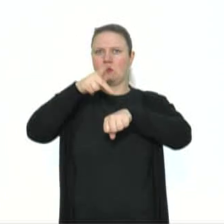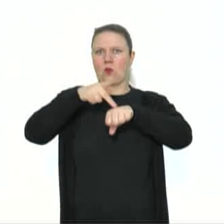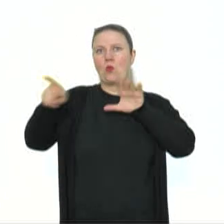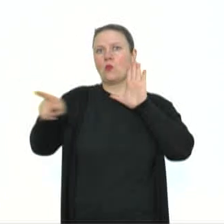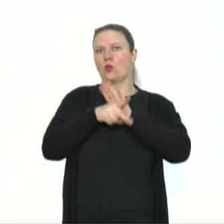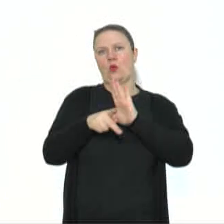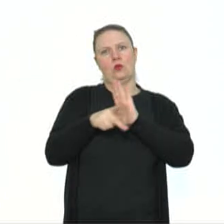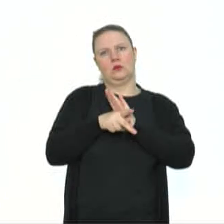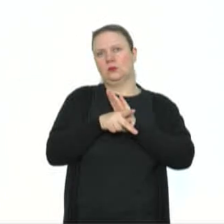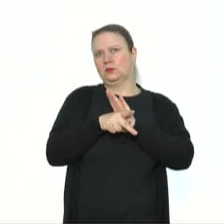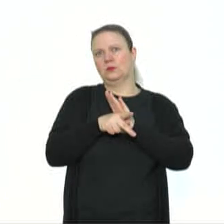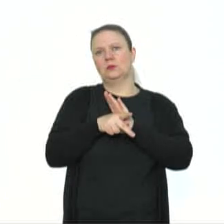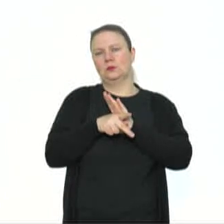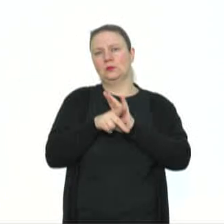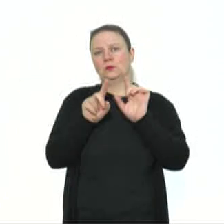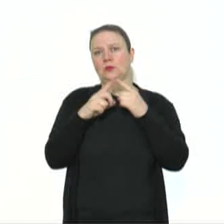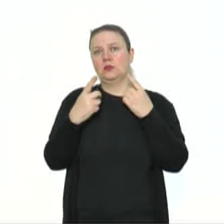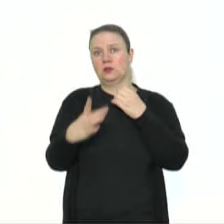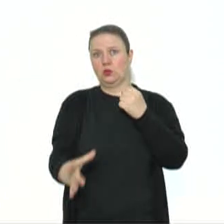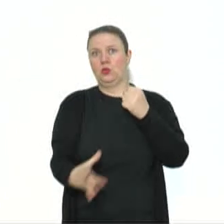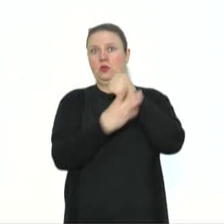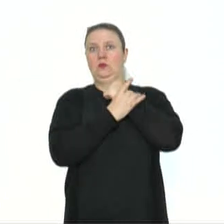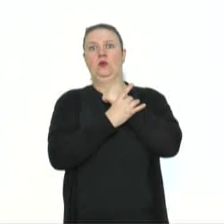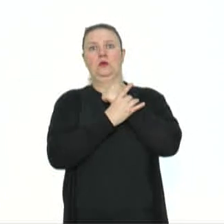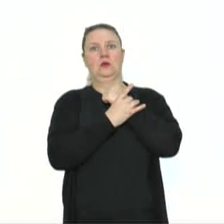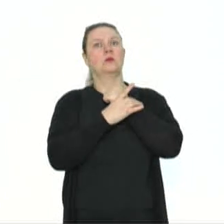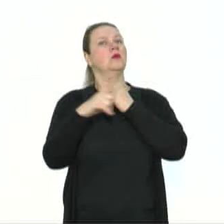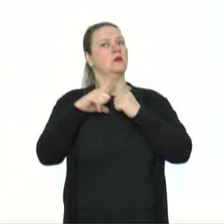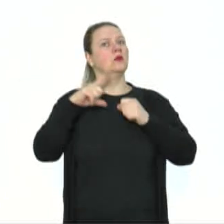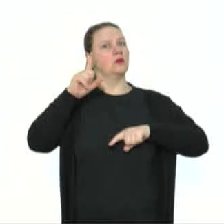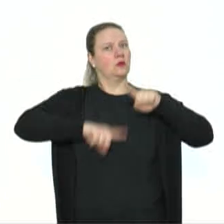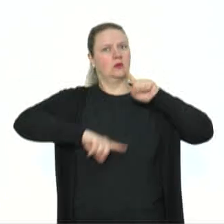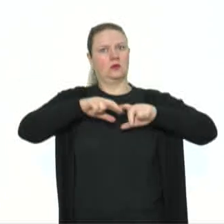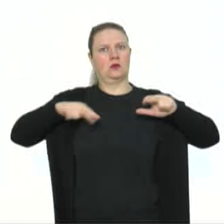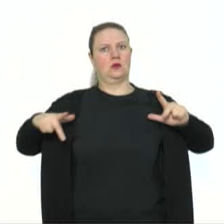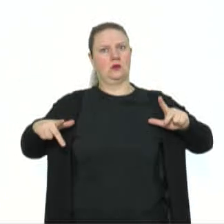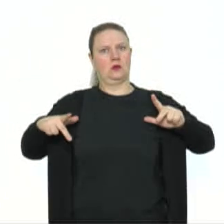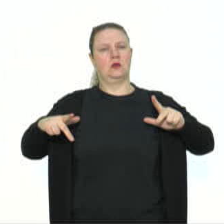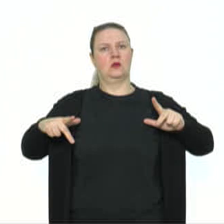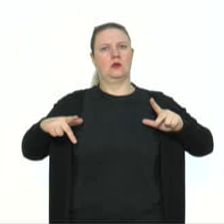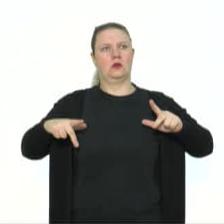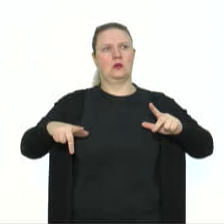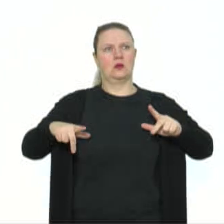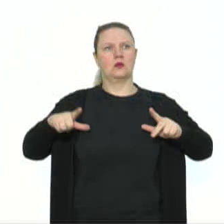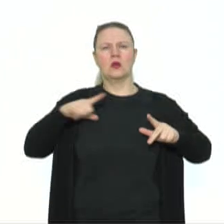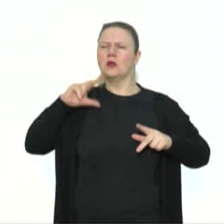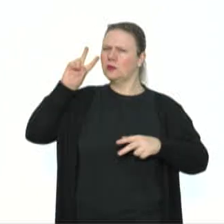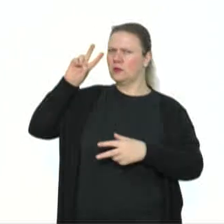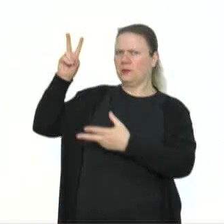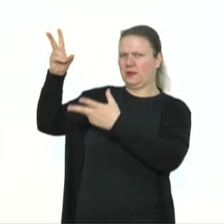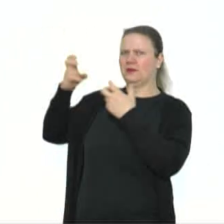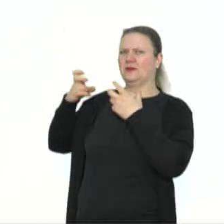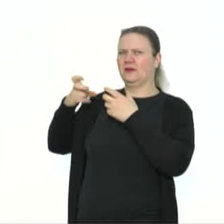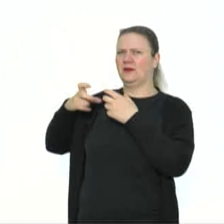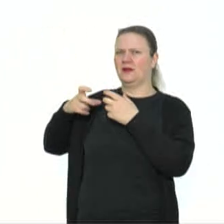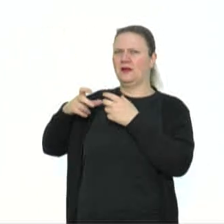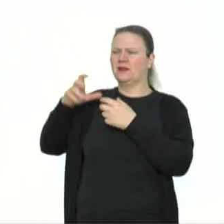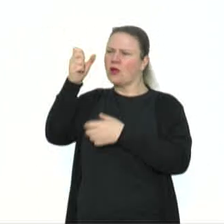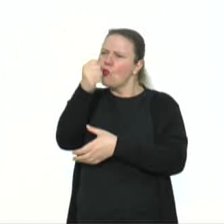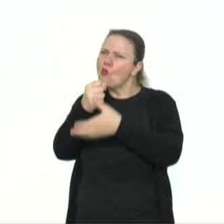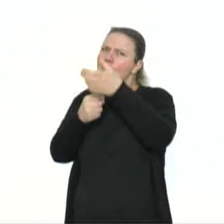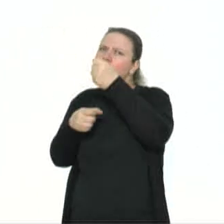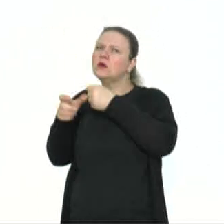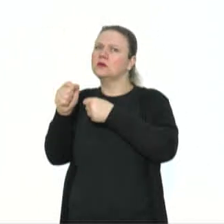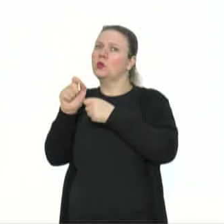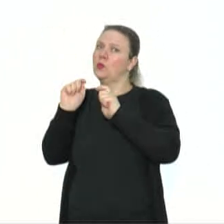Para erguer-se, mas sempre está protegido por equipamentos de segurança, como a corda. Então, nós podemos ver aqui nessa imagem, né, que fica fácil de retratar. Então,